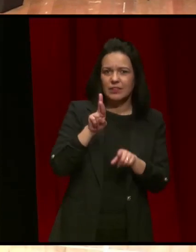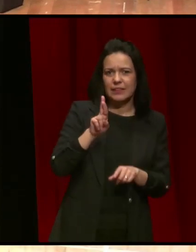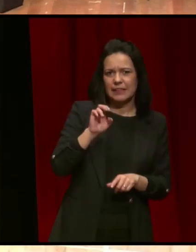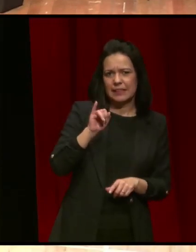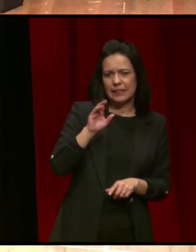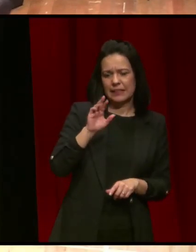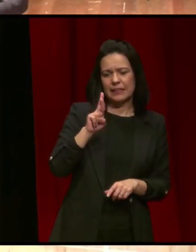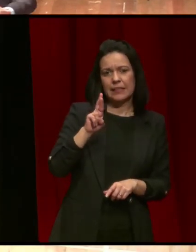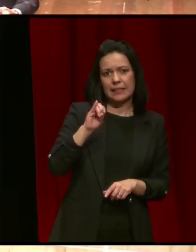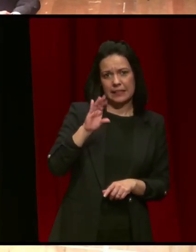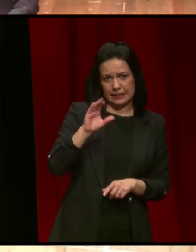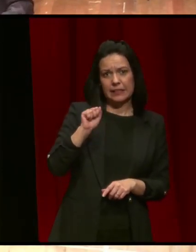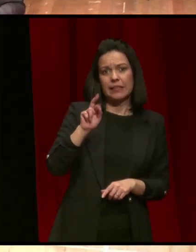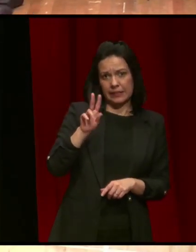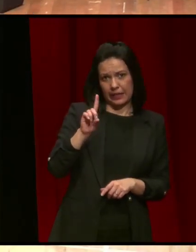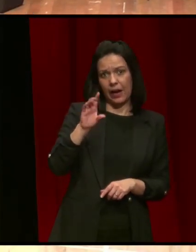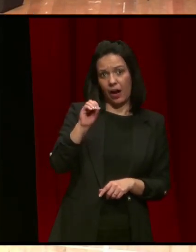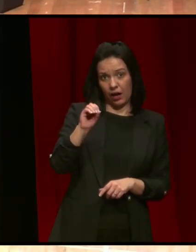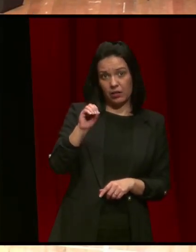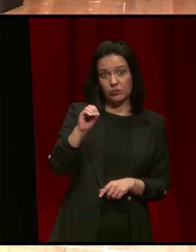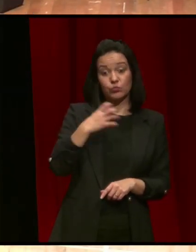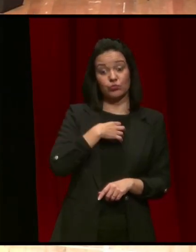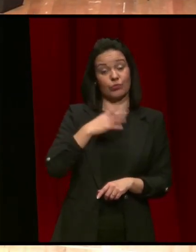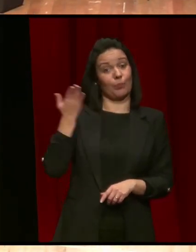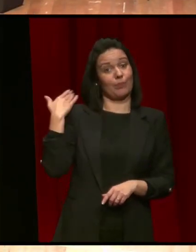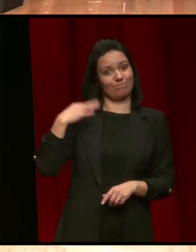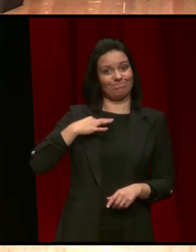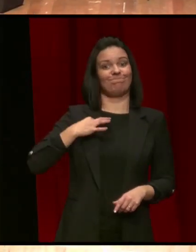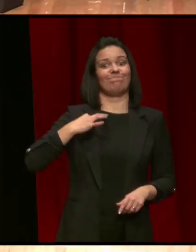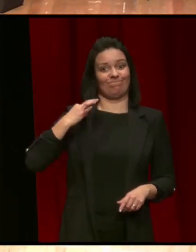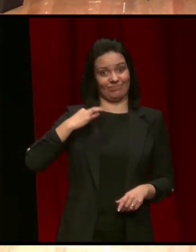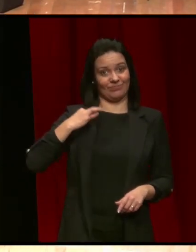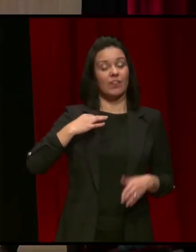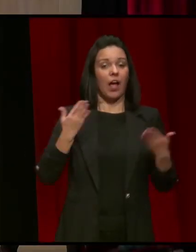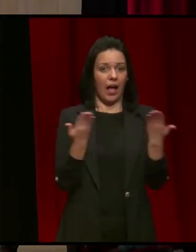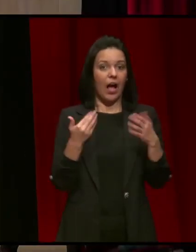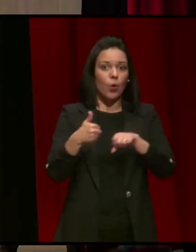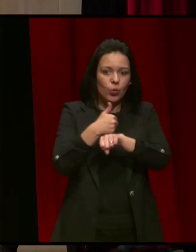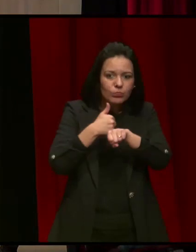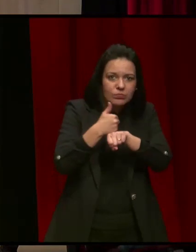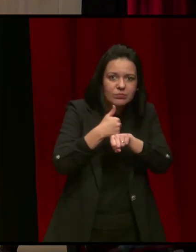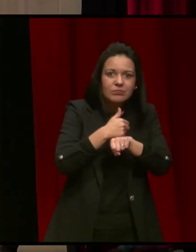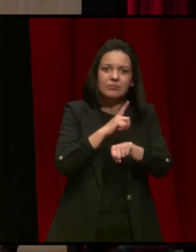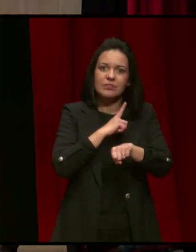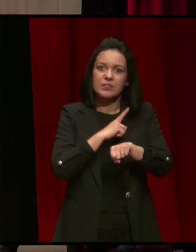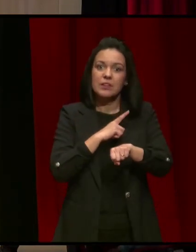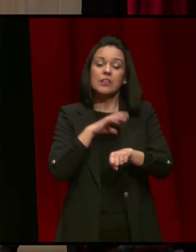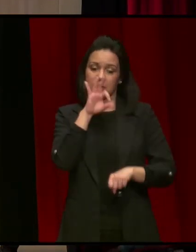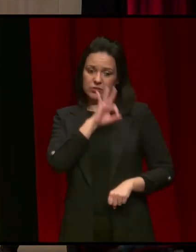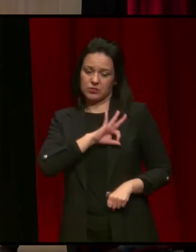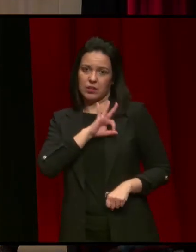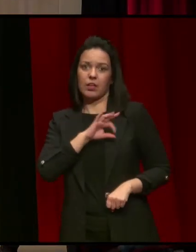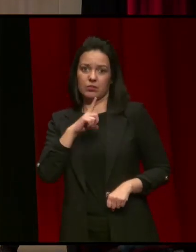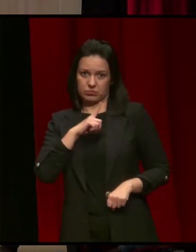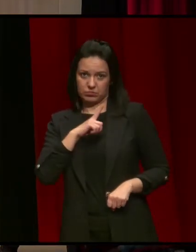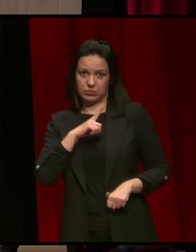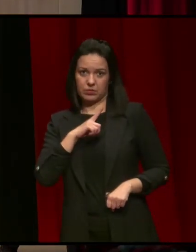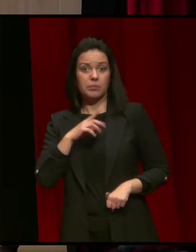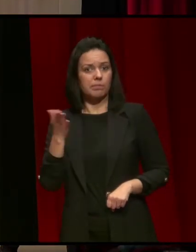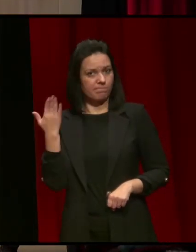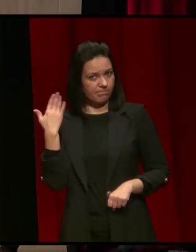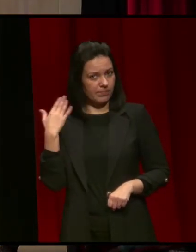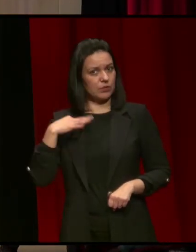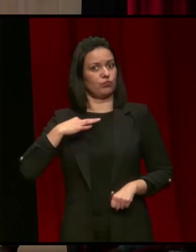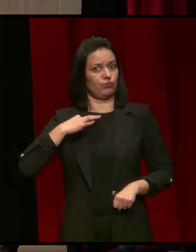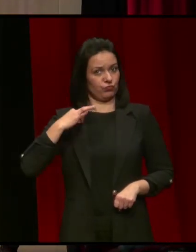isso voluntariamente, hoje é uma profissão, ó. Eu fazia de graça, eu via tudo que é lugar. Hoje eles, um intérprete ganha dinheiro para traduzir. Eu dizia isso para meus alunos,